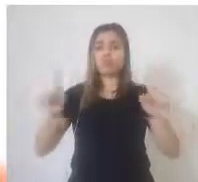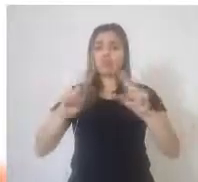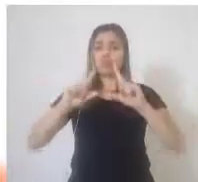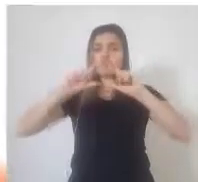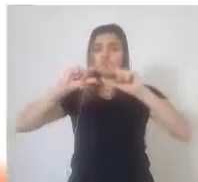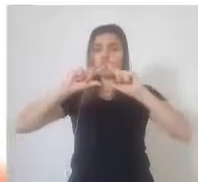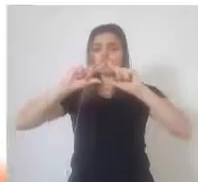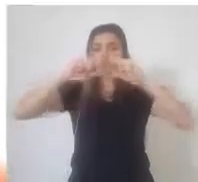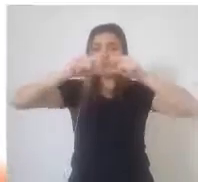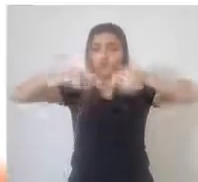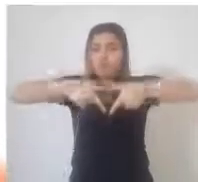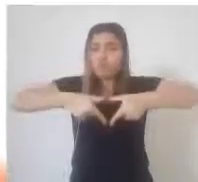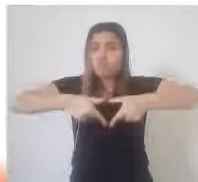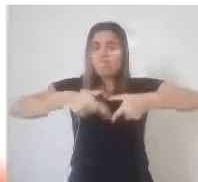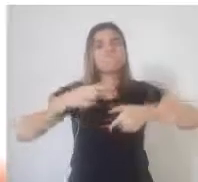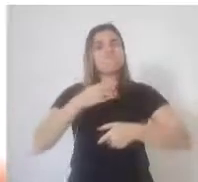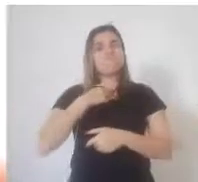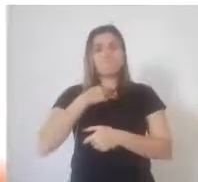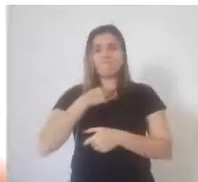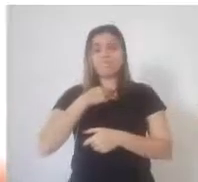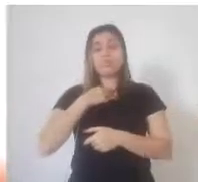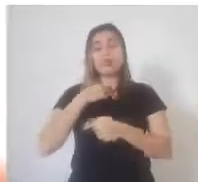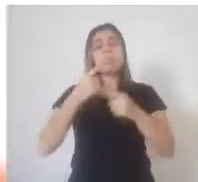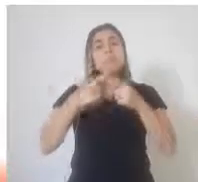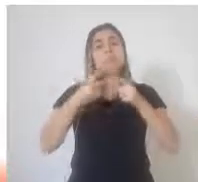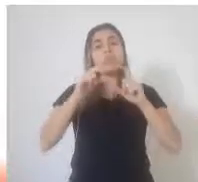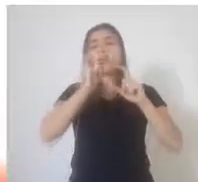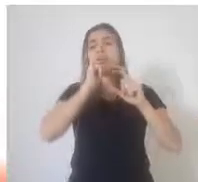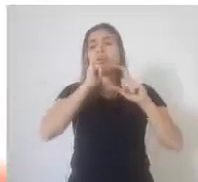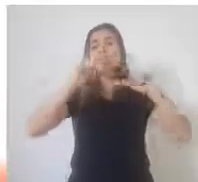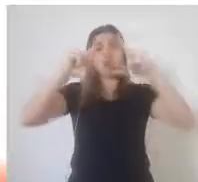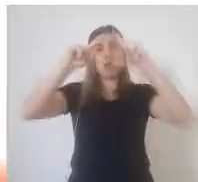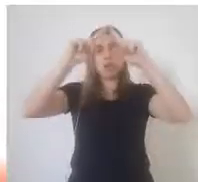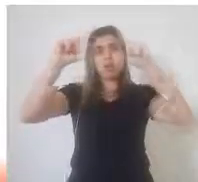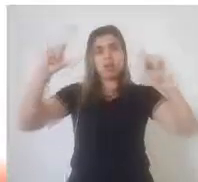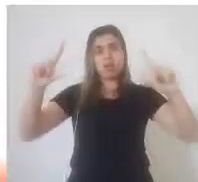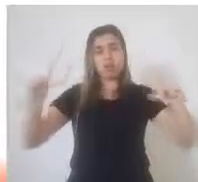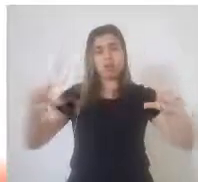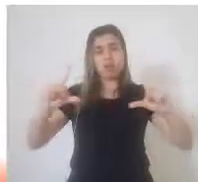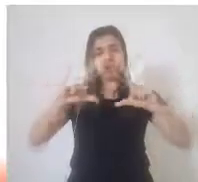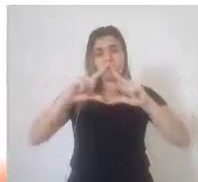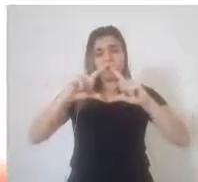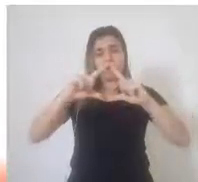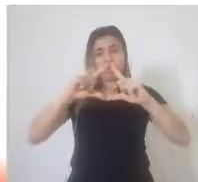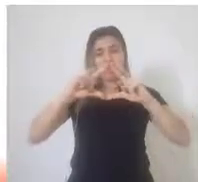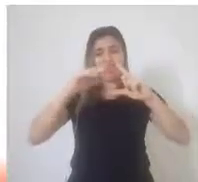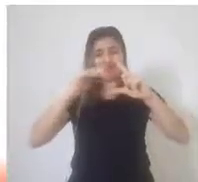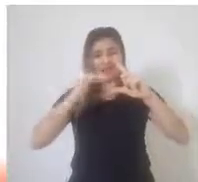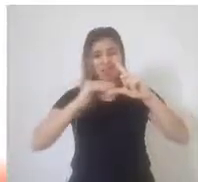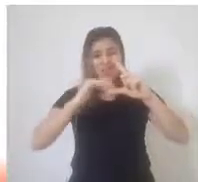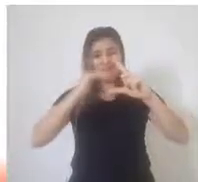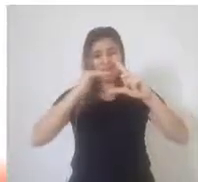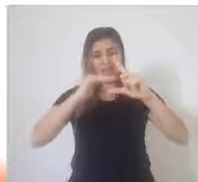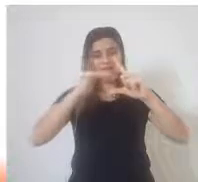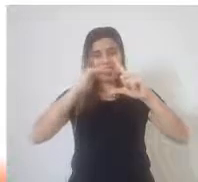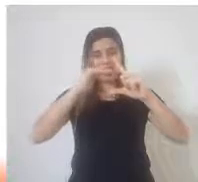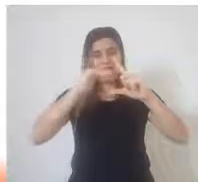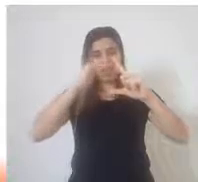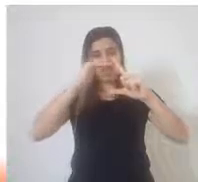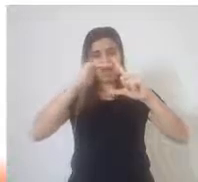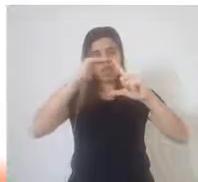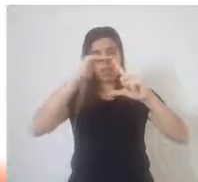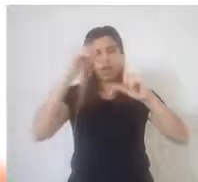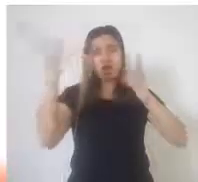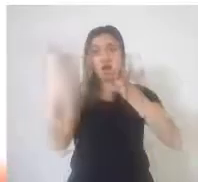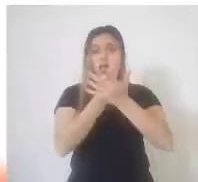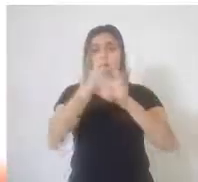invertida. Por que não? Porque cada escadinha, né, cada degrau, perdão, dessa pirâmide representa